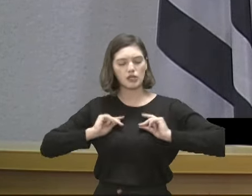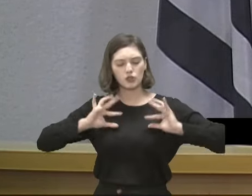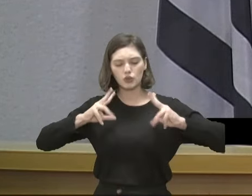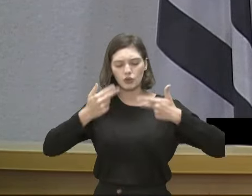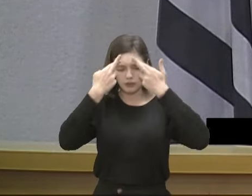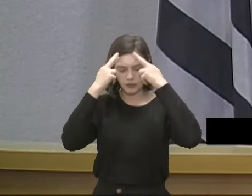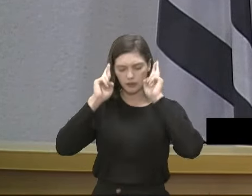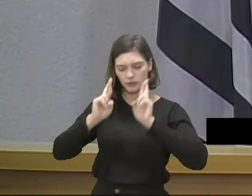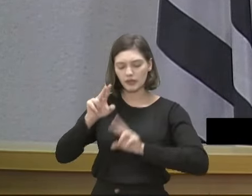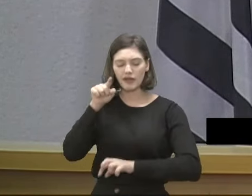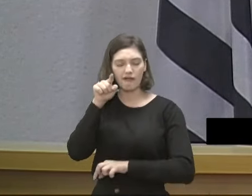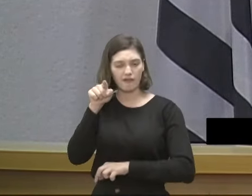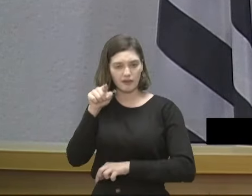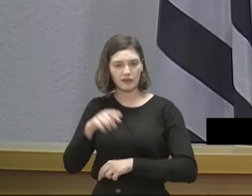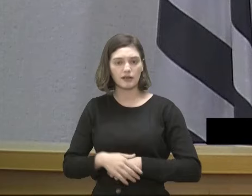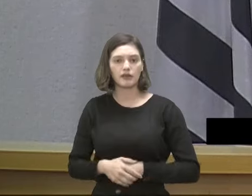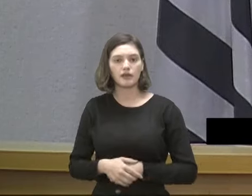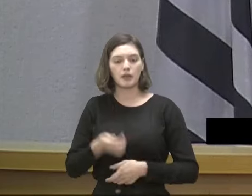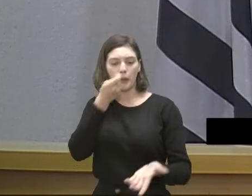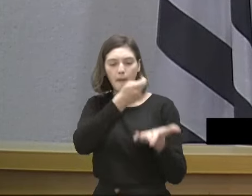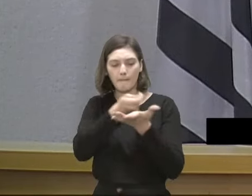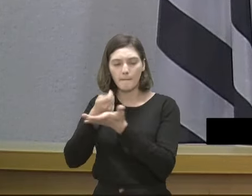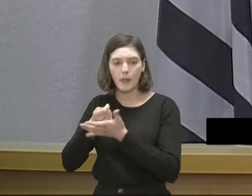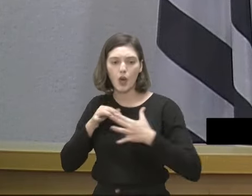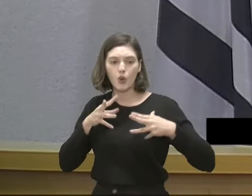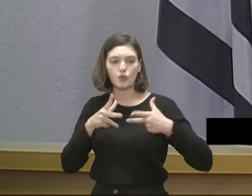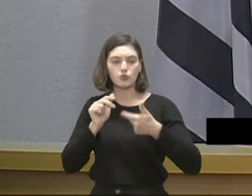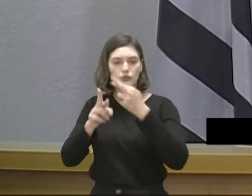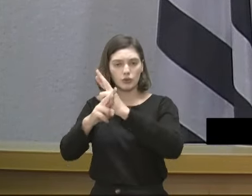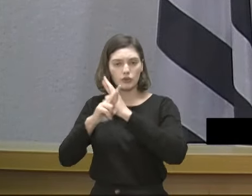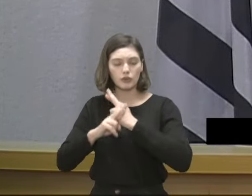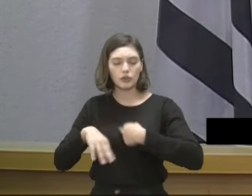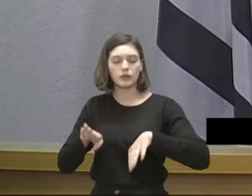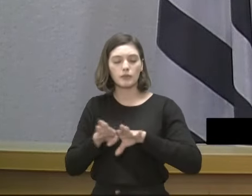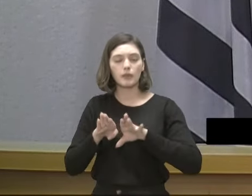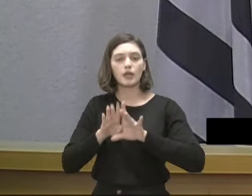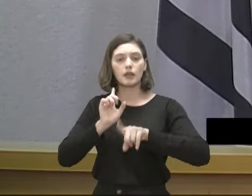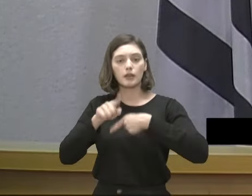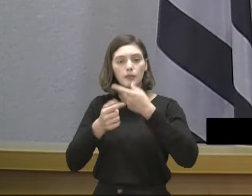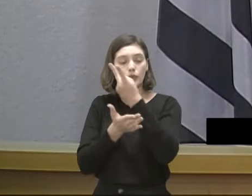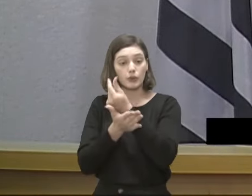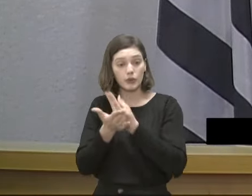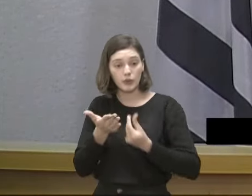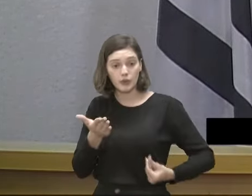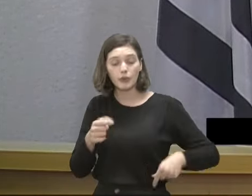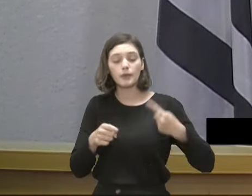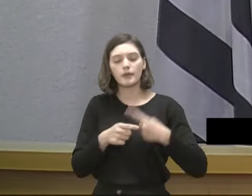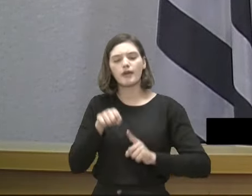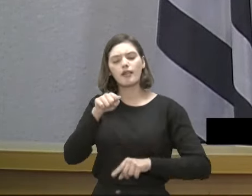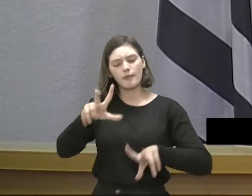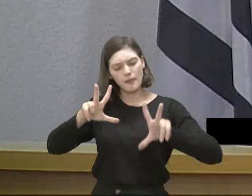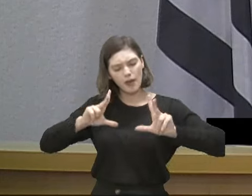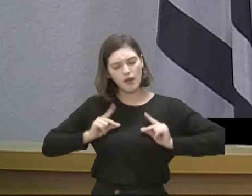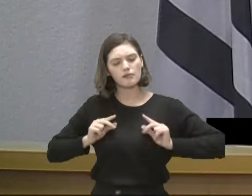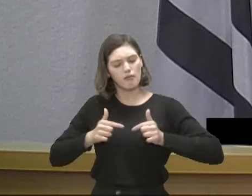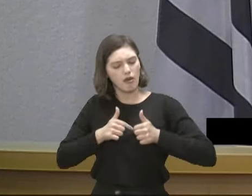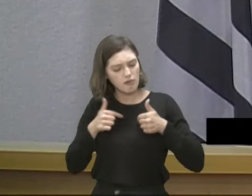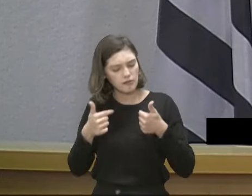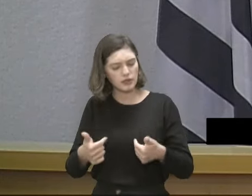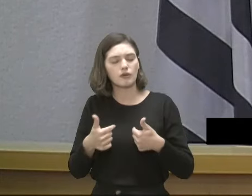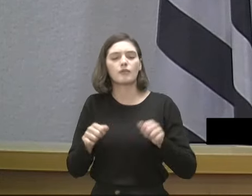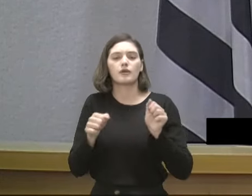porque é ele quem financia tudo isso, a receita, e aí depois as despesas, porque ele merece, porque ele se dedicou